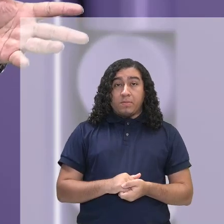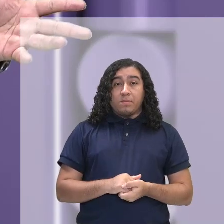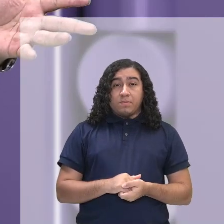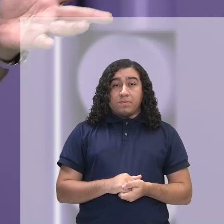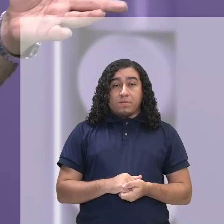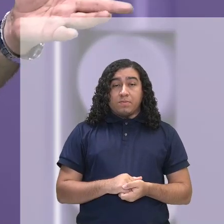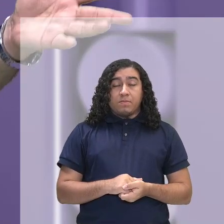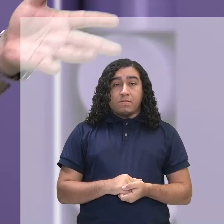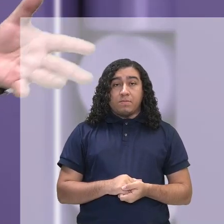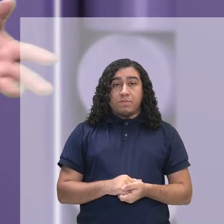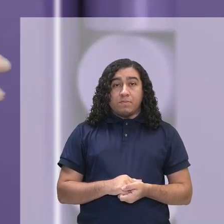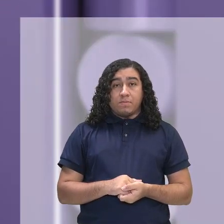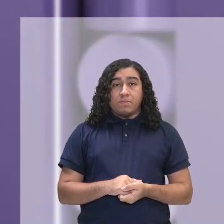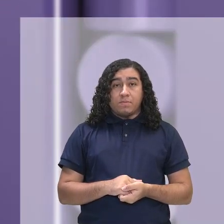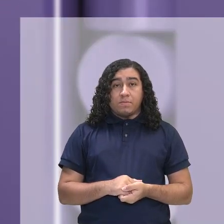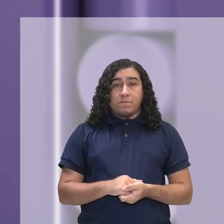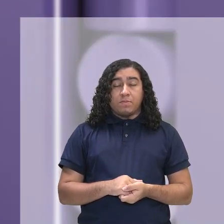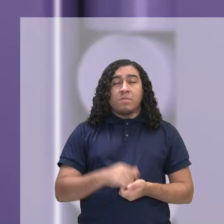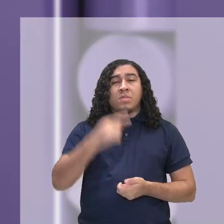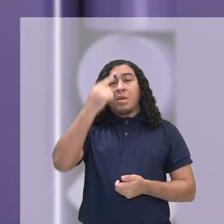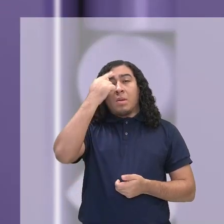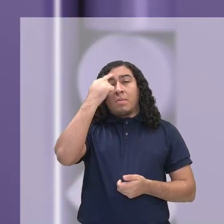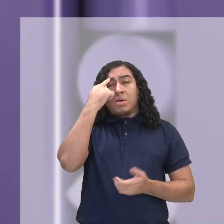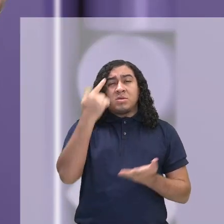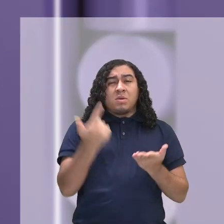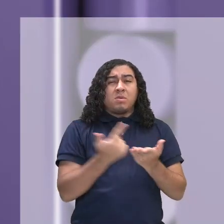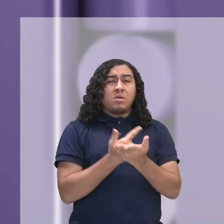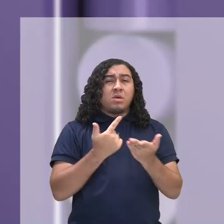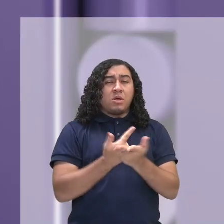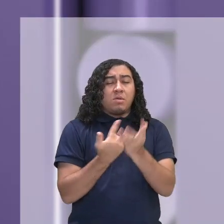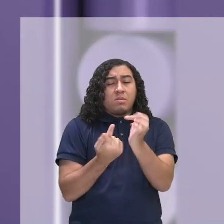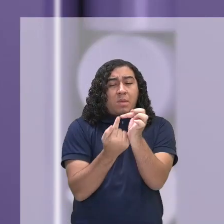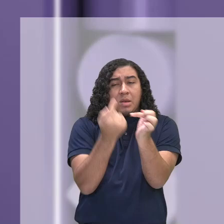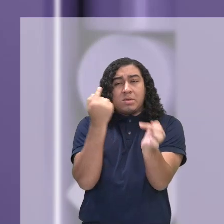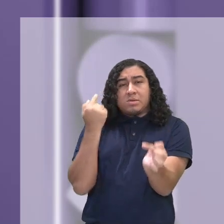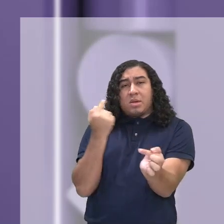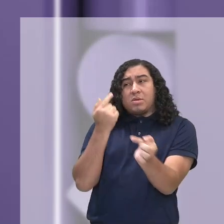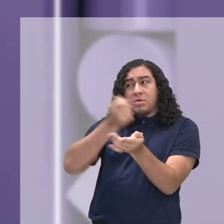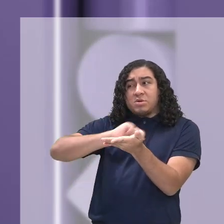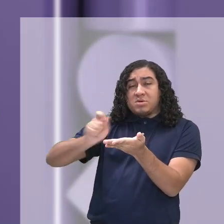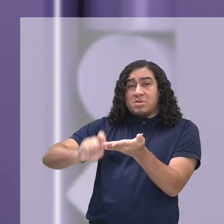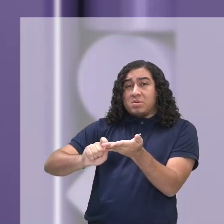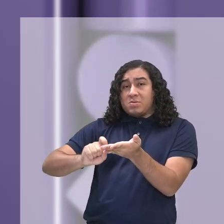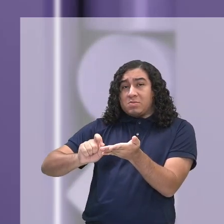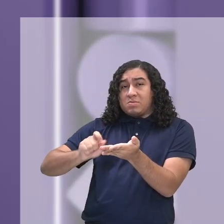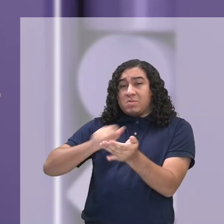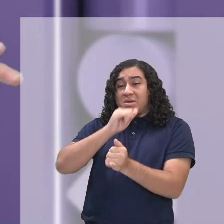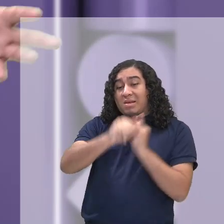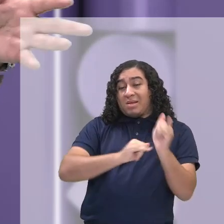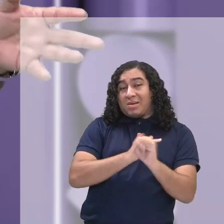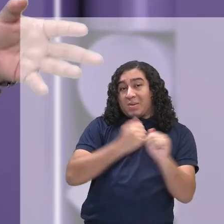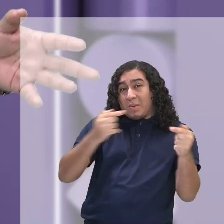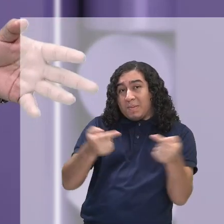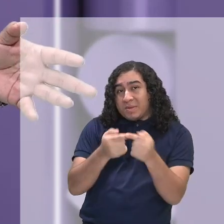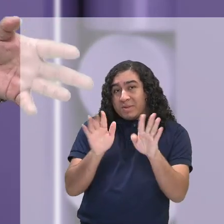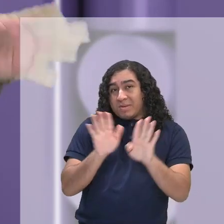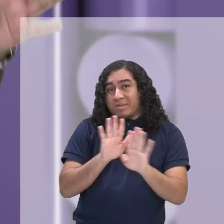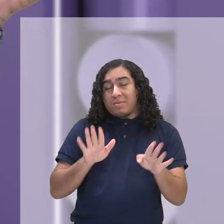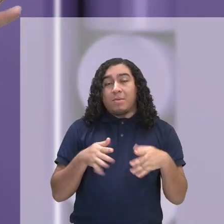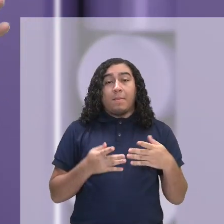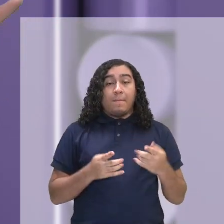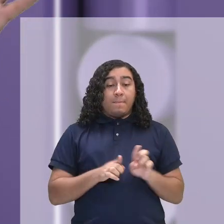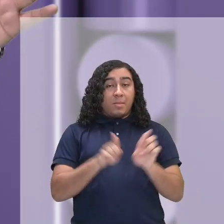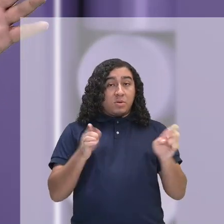quando o livro do Gênesis foi escrito, nem se sonhava em ter internet. Mas hoje nós temos internet. Da mensagem